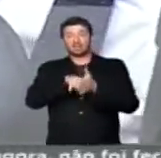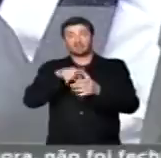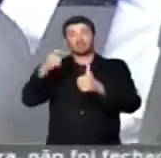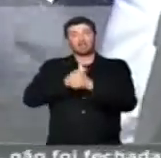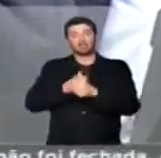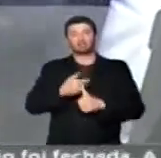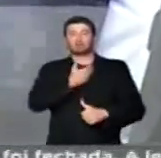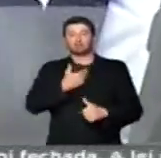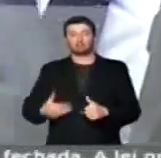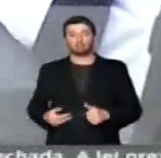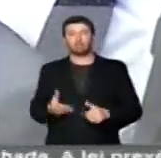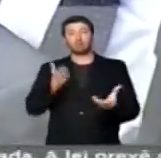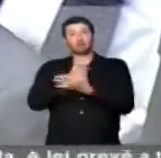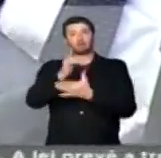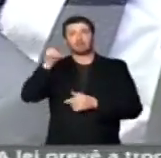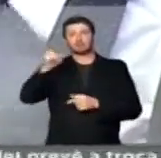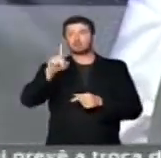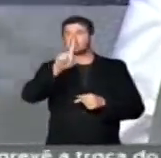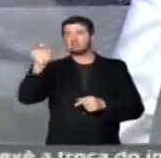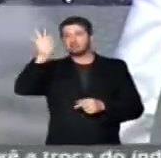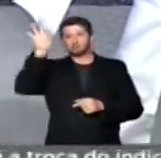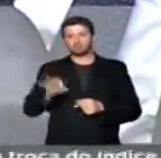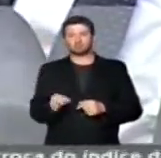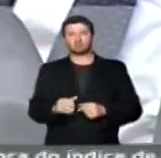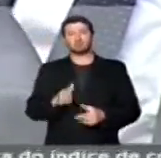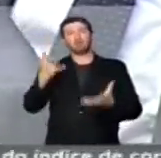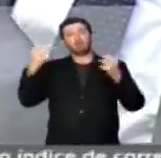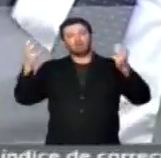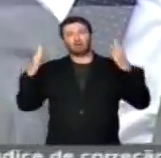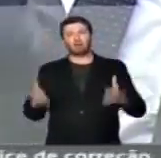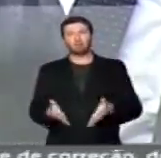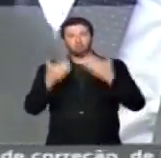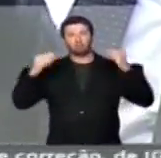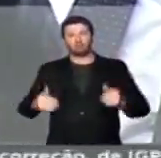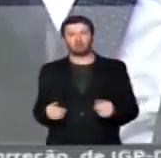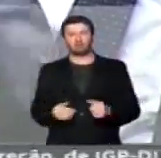ser feita, aliás, aprovada por unanimidade. Vamos fazer, porque...